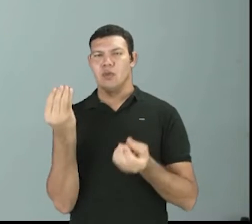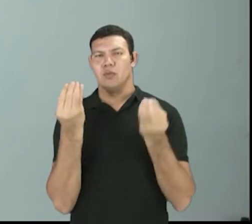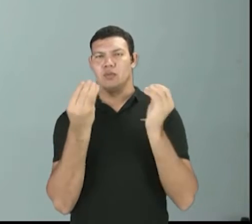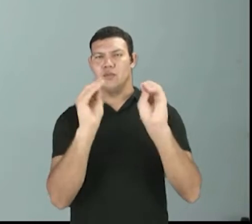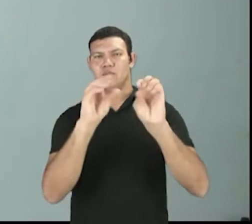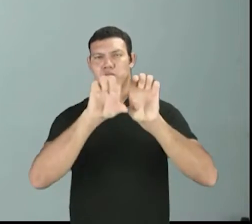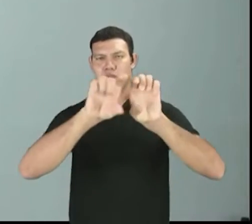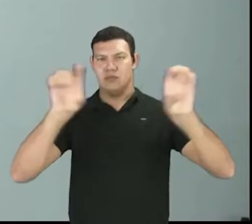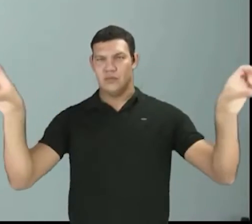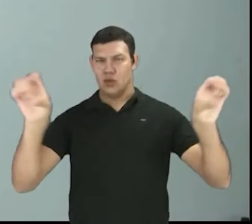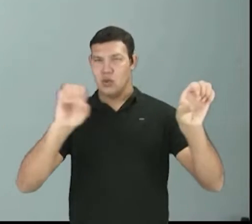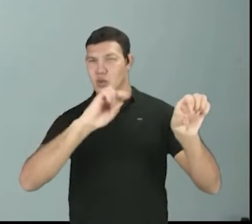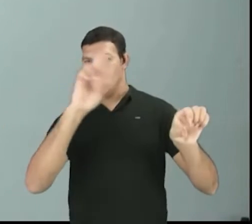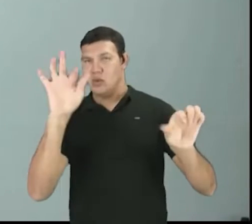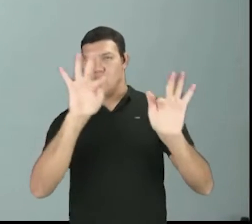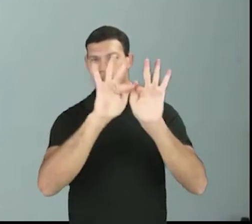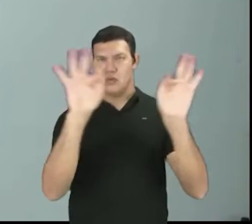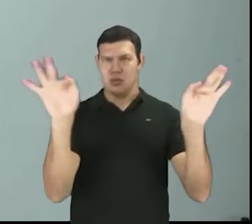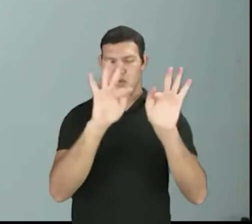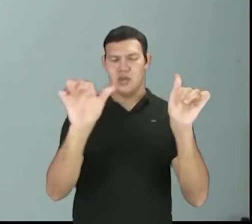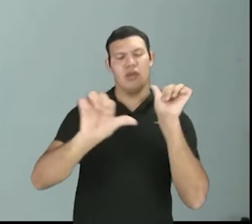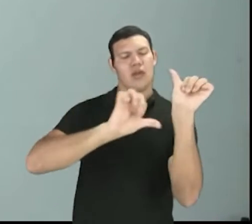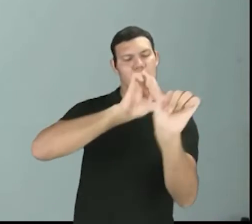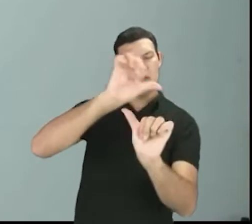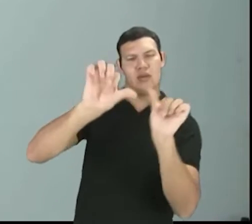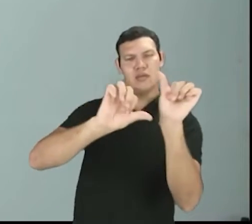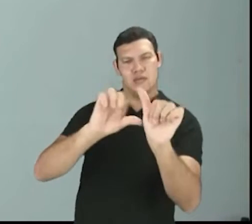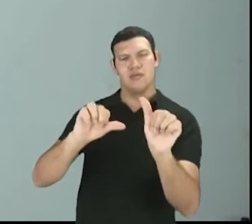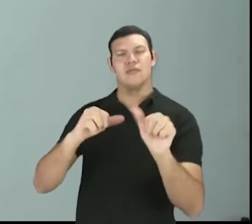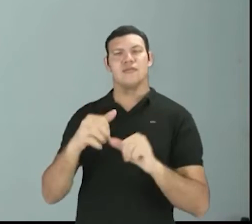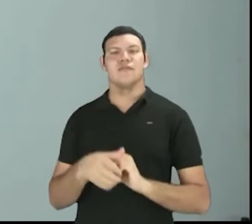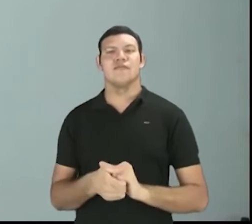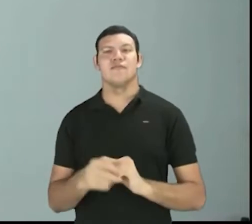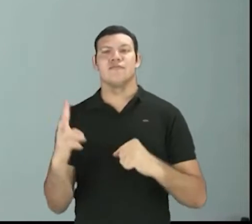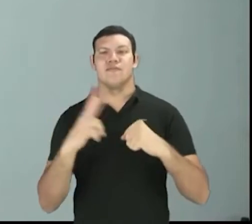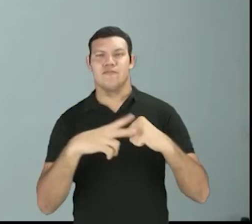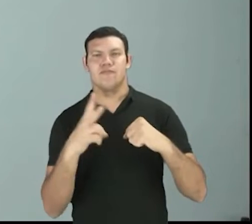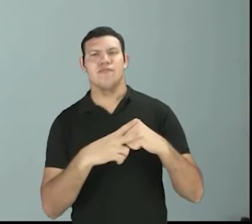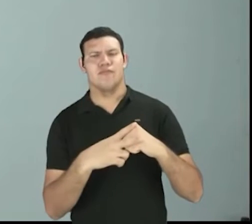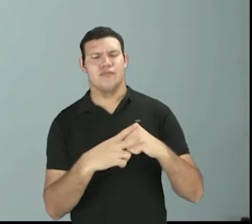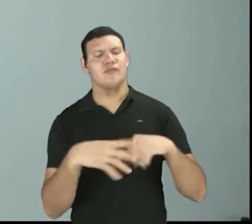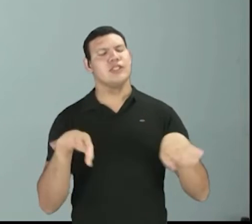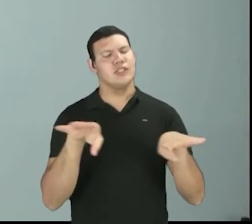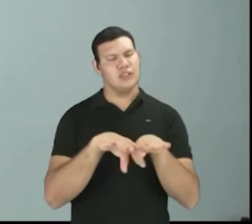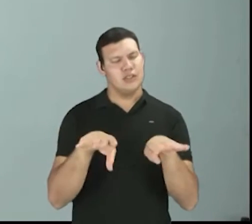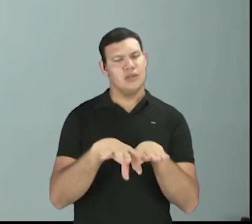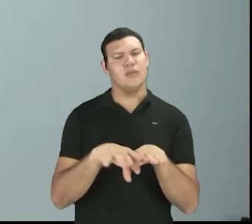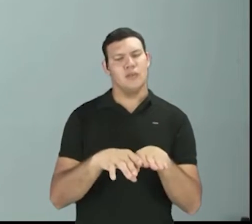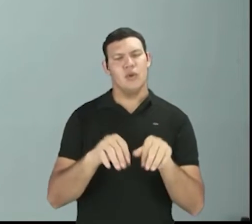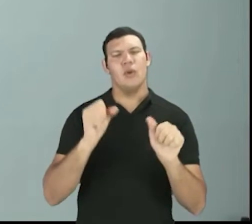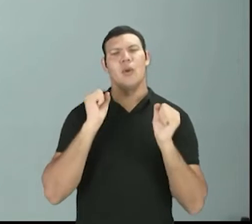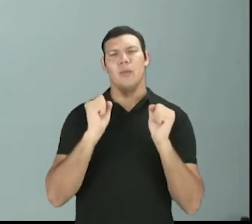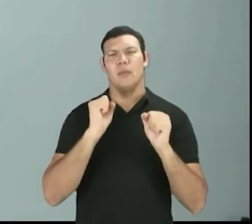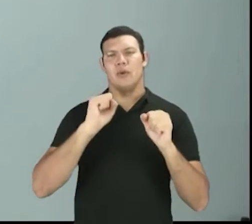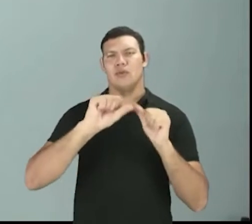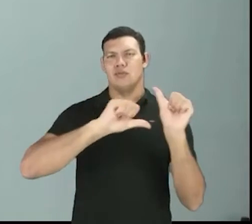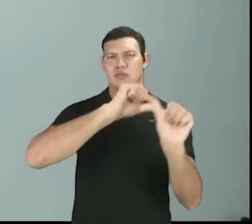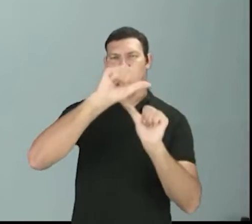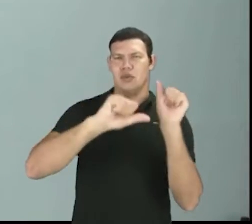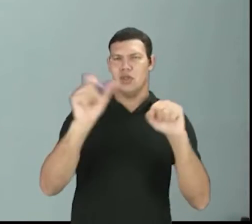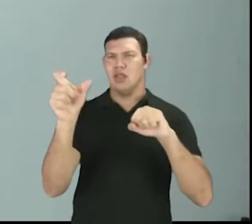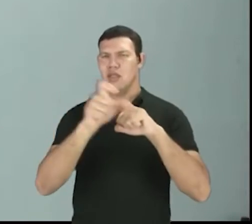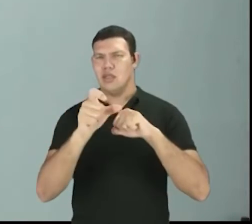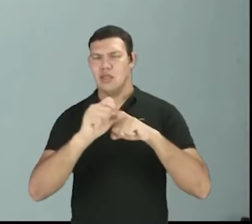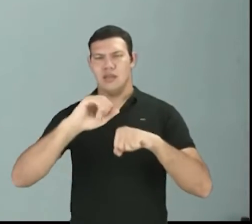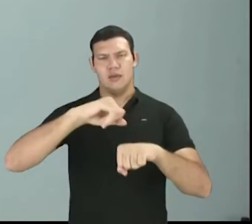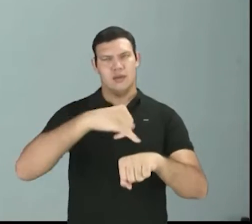ou da frase, porque ele modifica diretamente o verbo, embora ele possa modificar outros agentes também, tá?